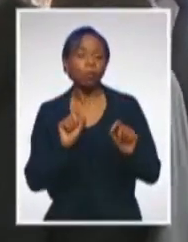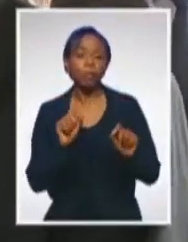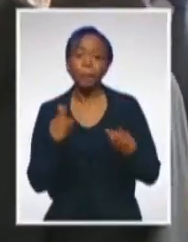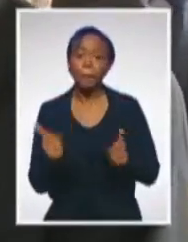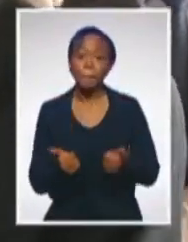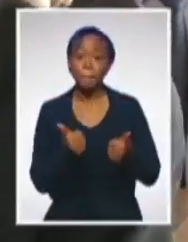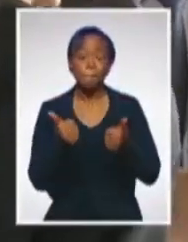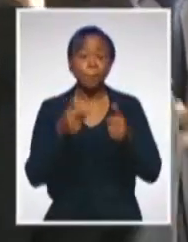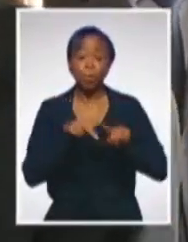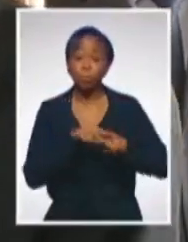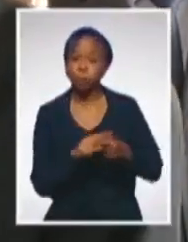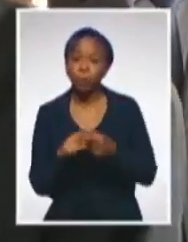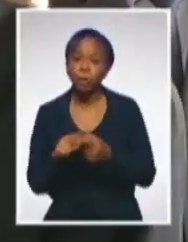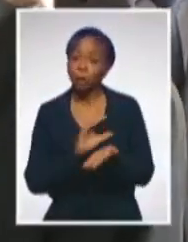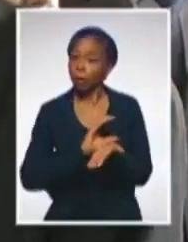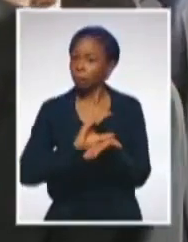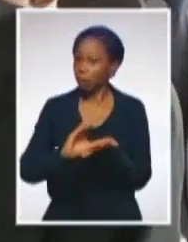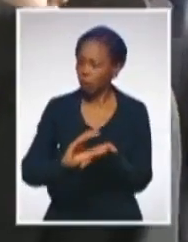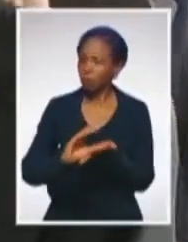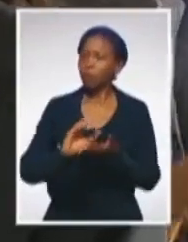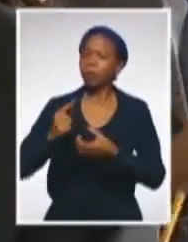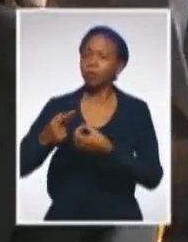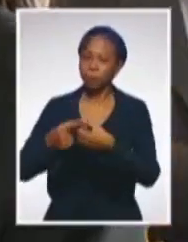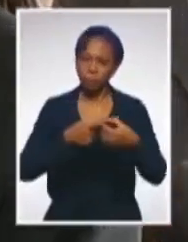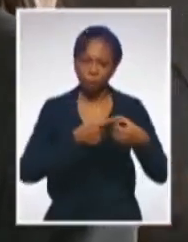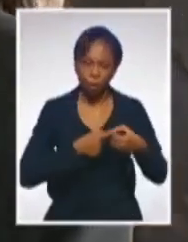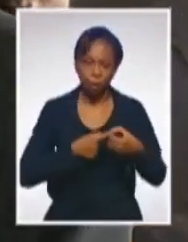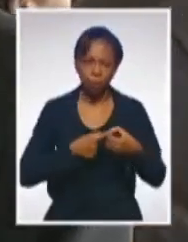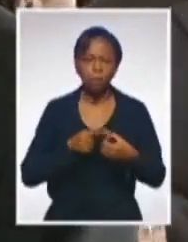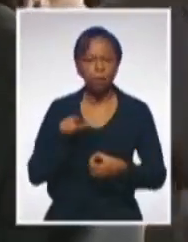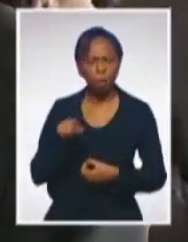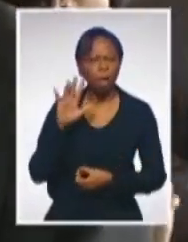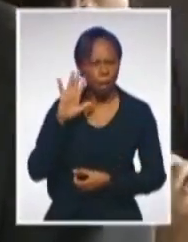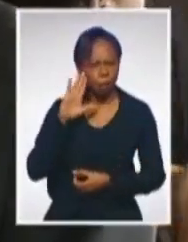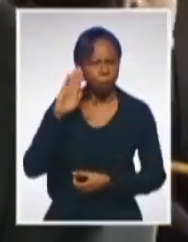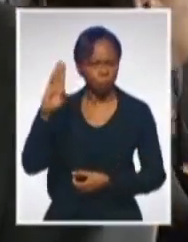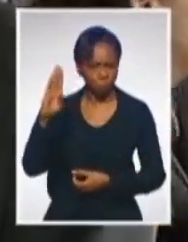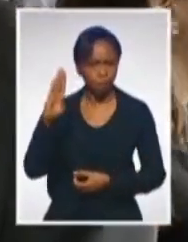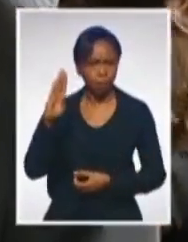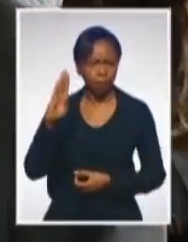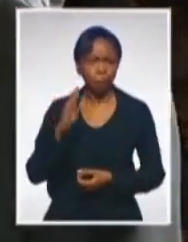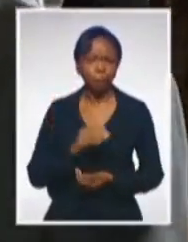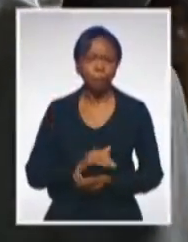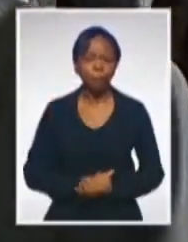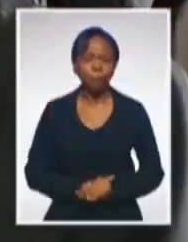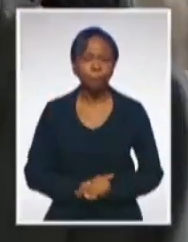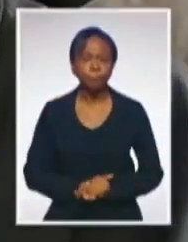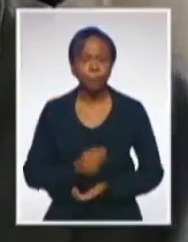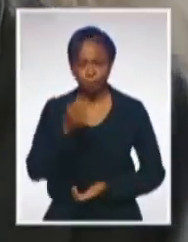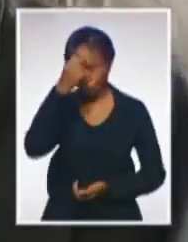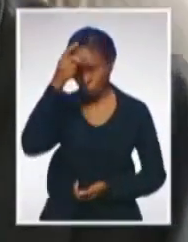os repasses para os municípios. Essa é a principal questão para vocês, gestores municipais?